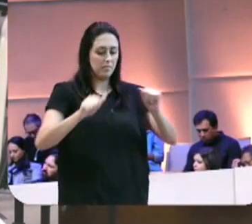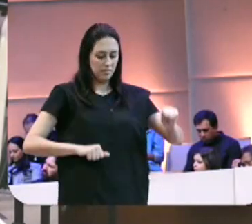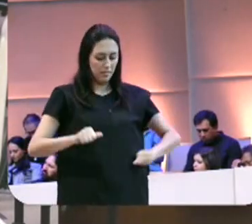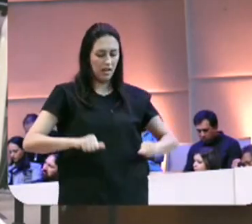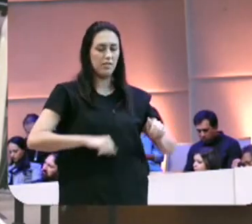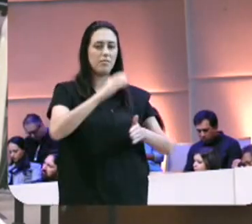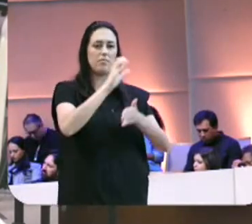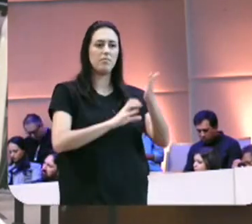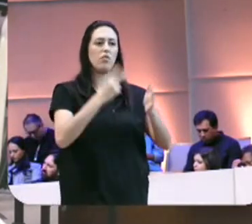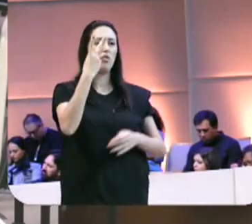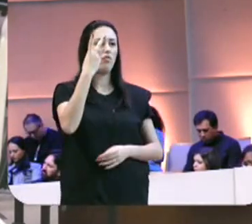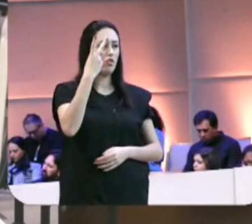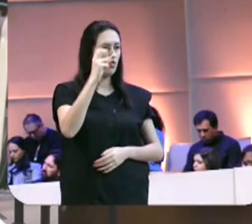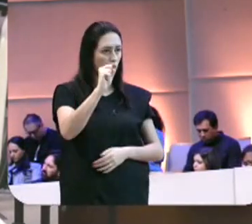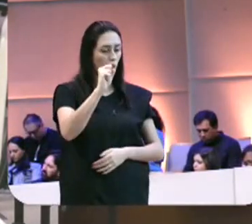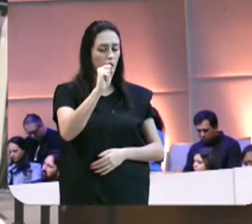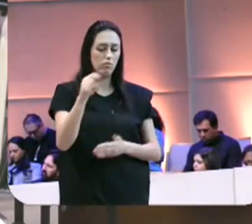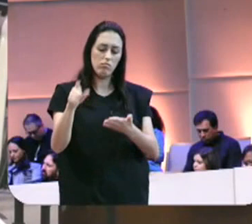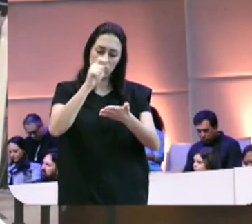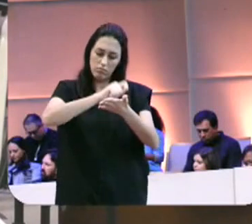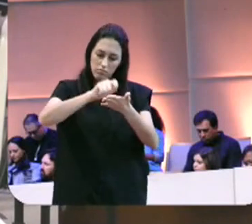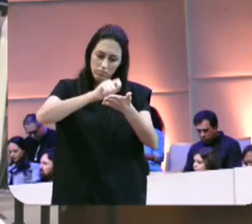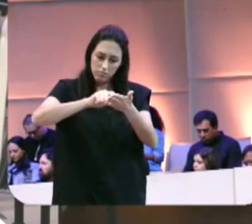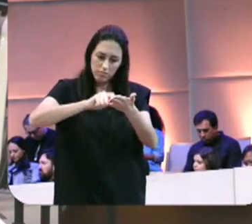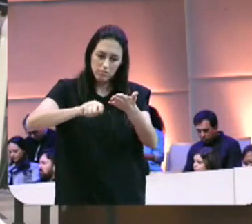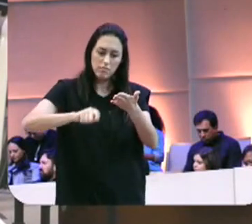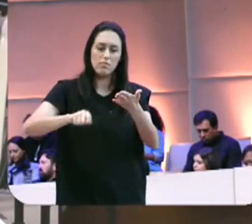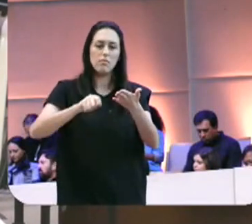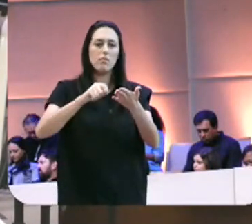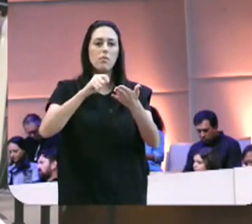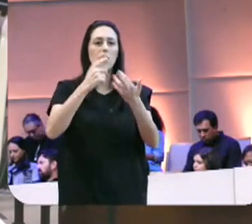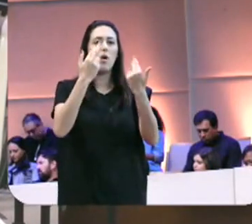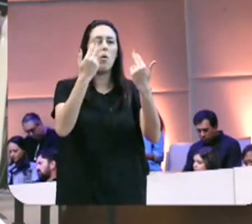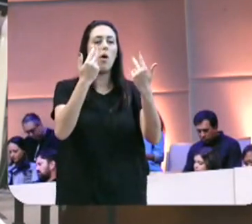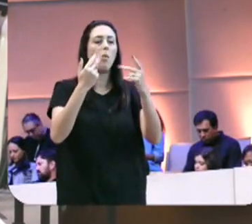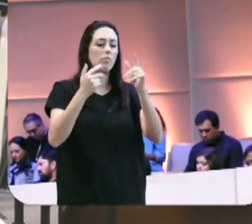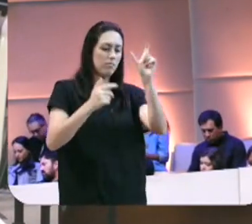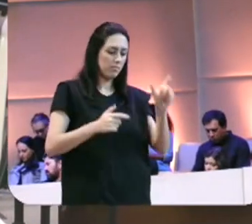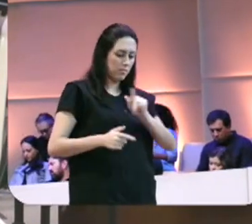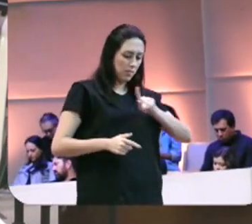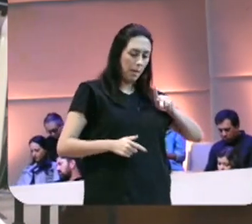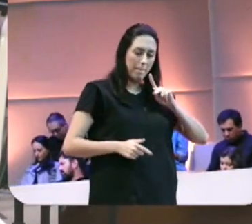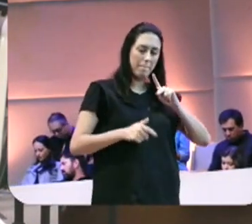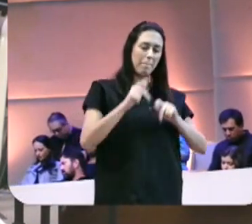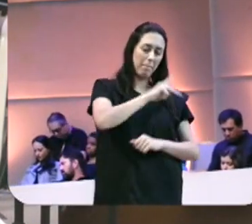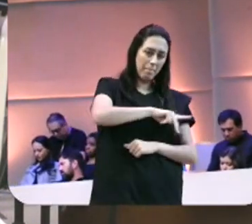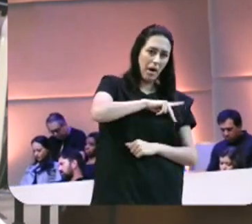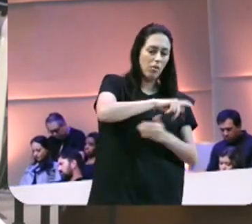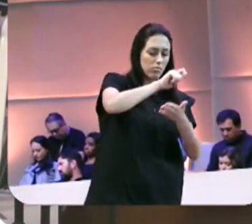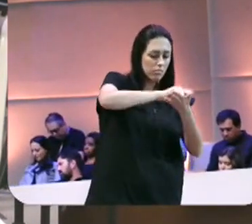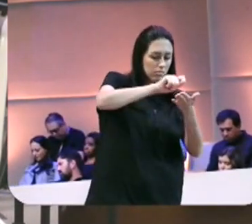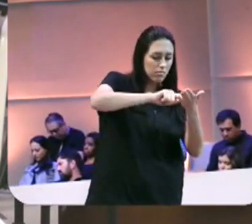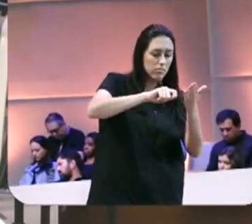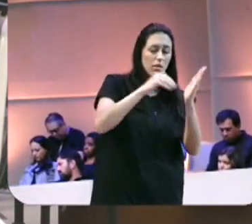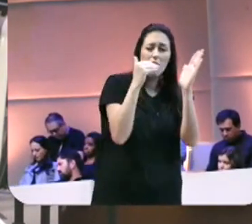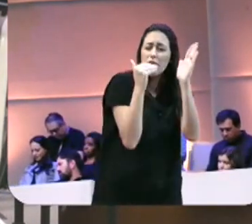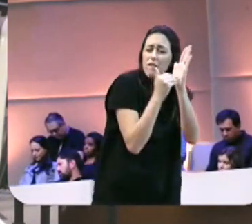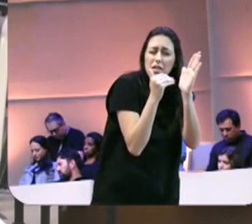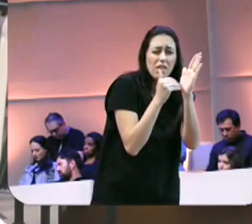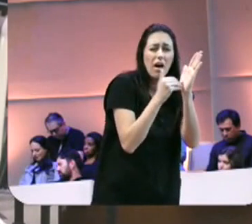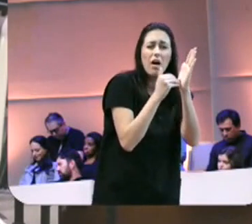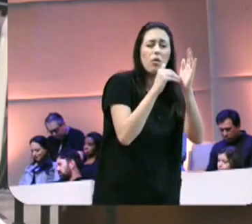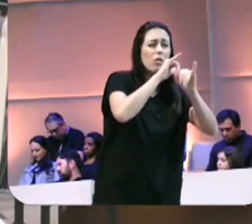28, ele termina contando como é que o apóstolo Paulo terminou os seus dias. Quero que você preste atenção como foi com a